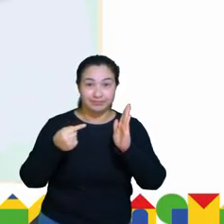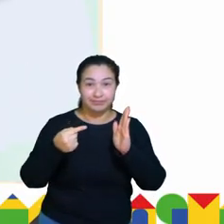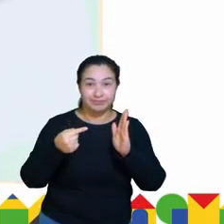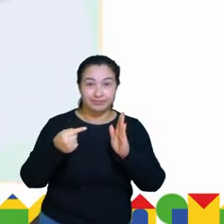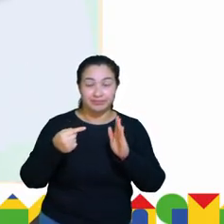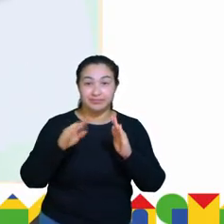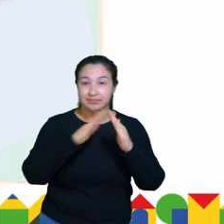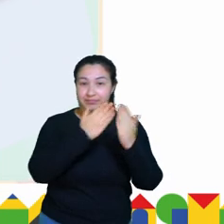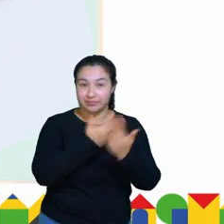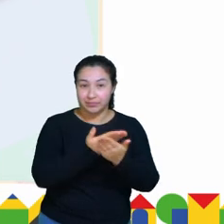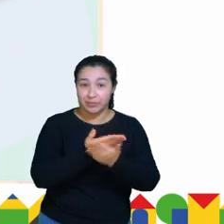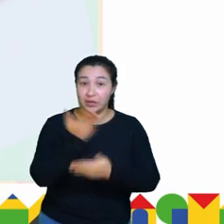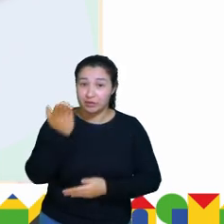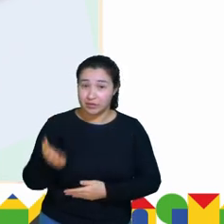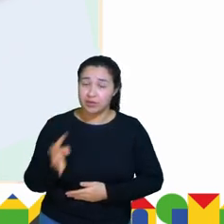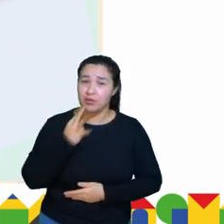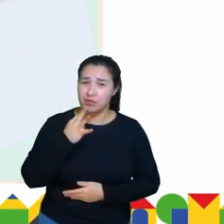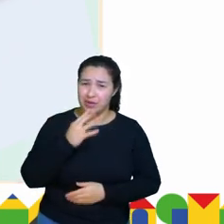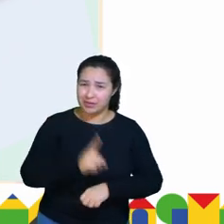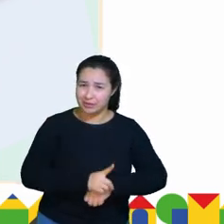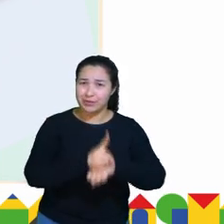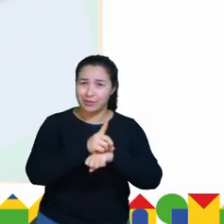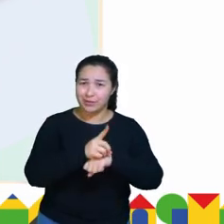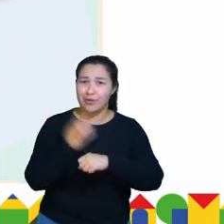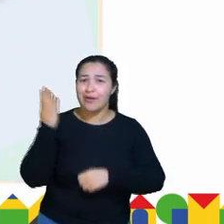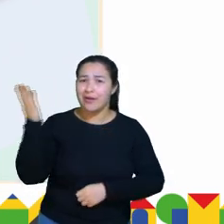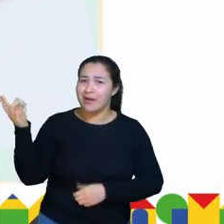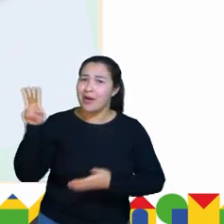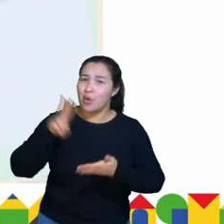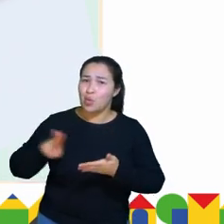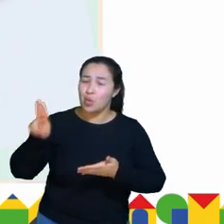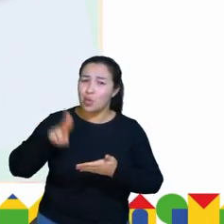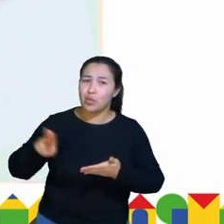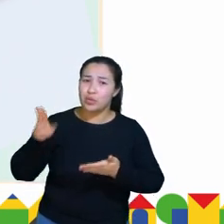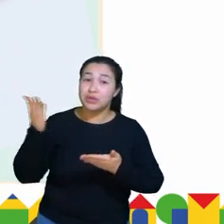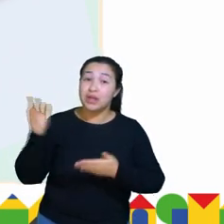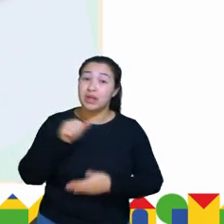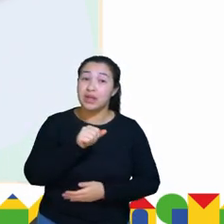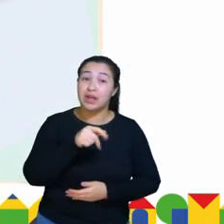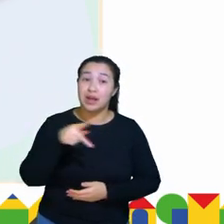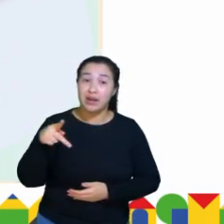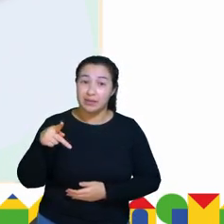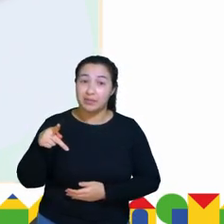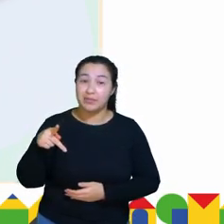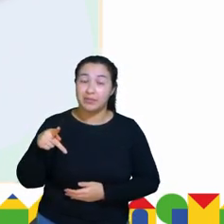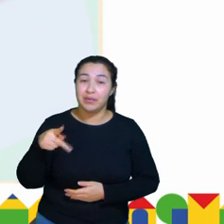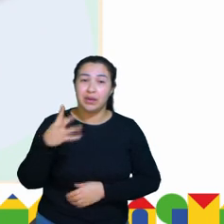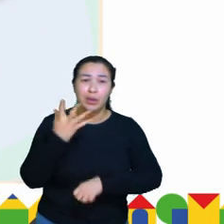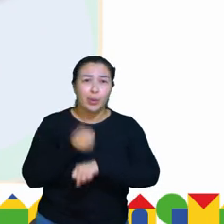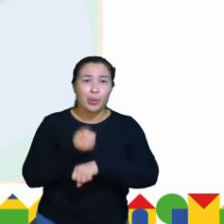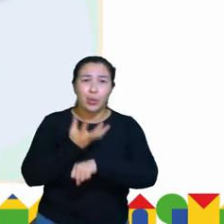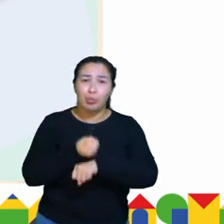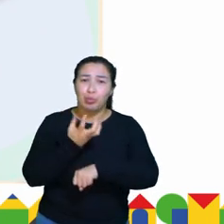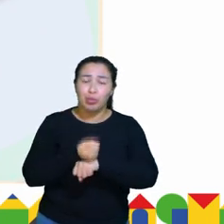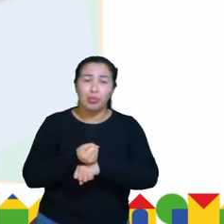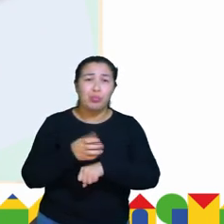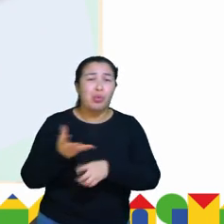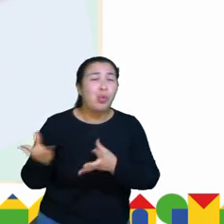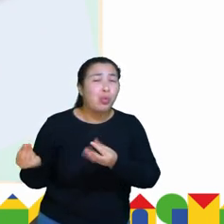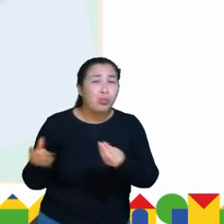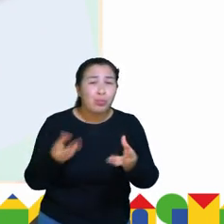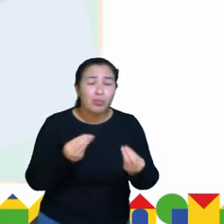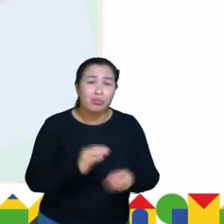conhece um diretor peça para ele usar esse aplicativo mais de 375.000 downloads já foram feitos um diretor